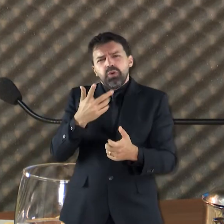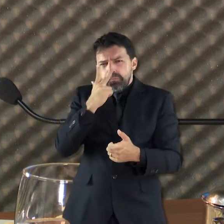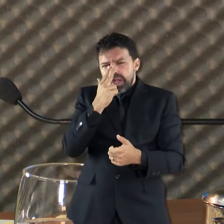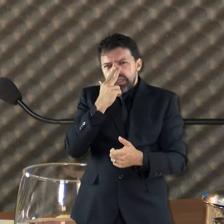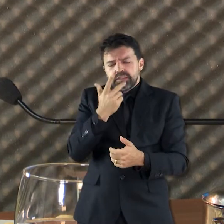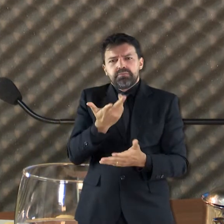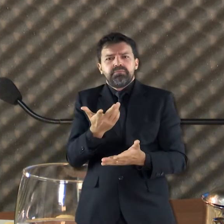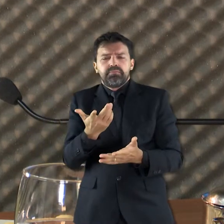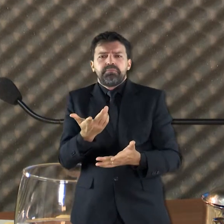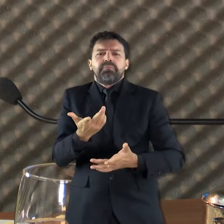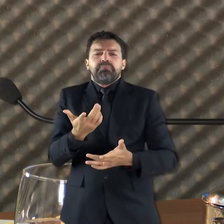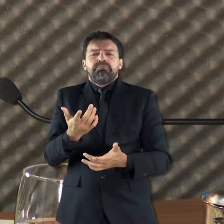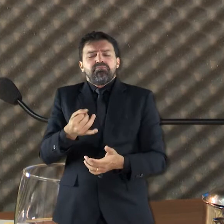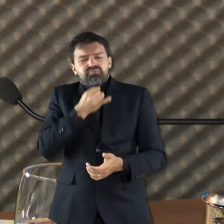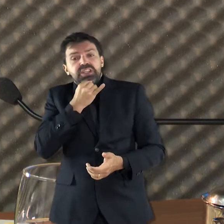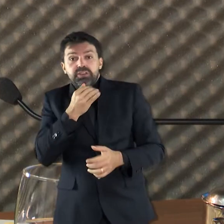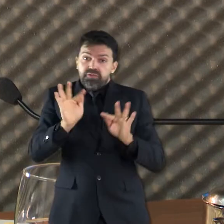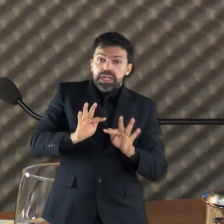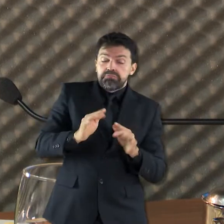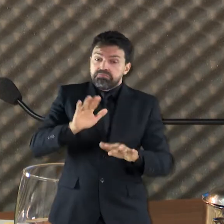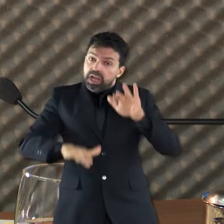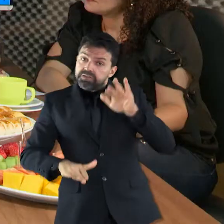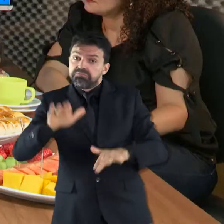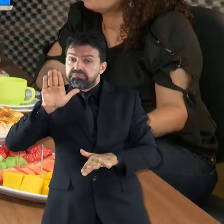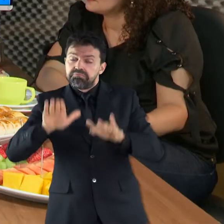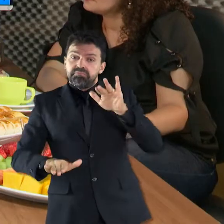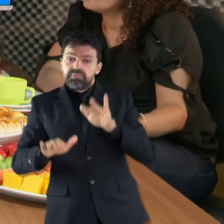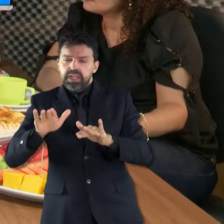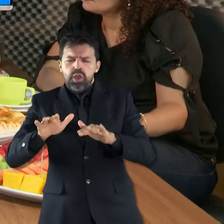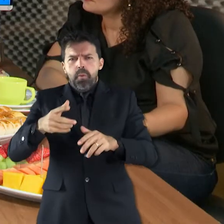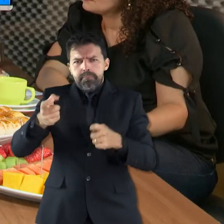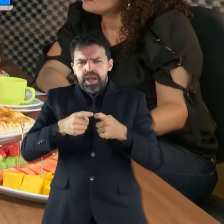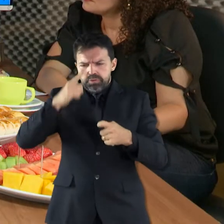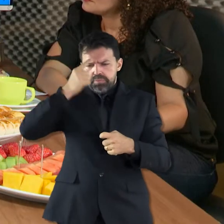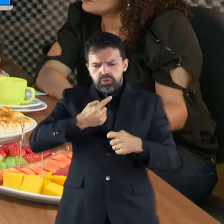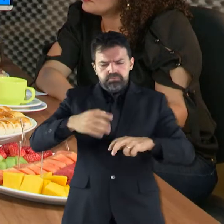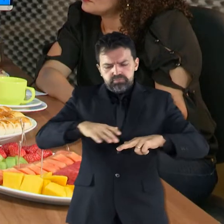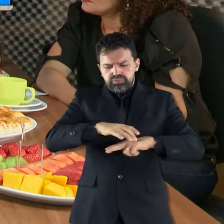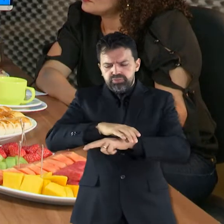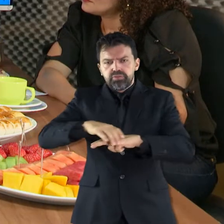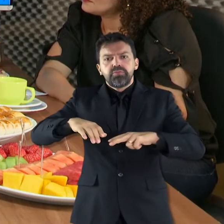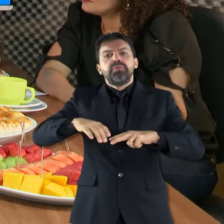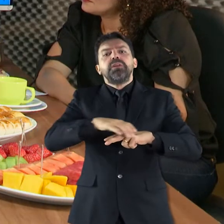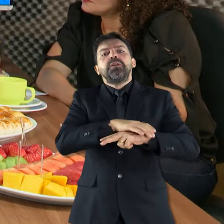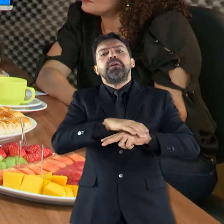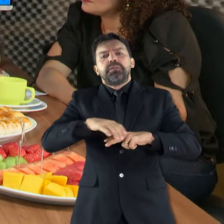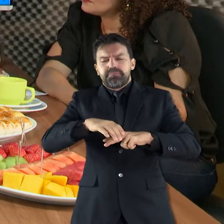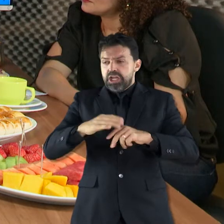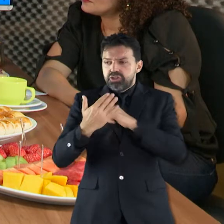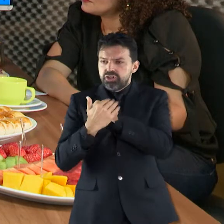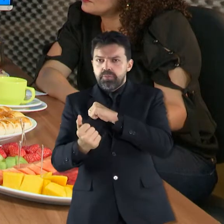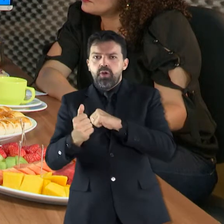o médico, eles levaram fazer uma tomografia, né? Aí eu fui pro quarto, ele chamou a minha esposa para